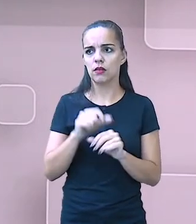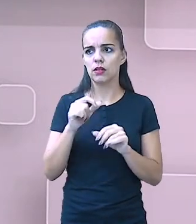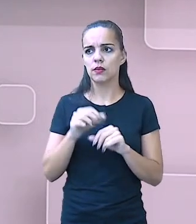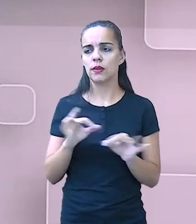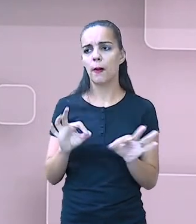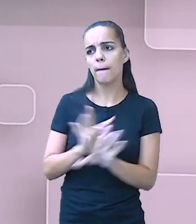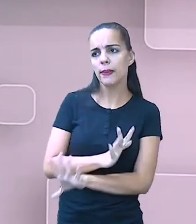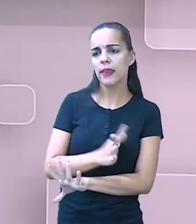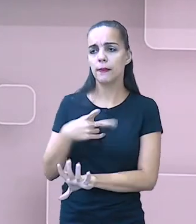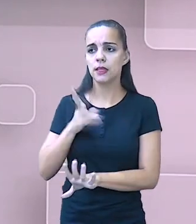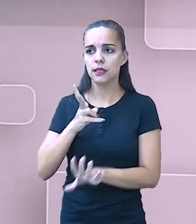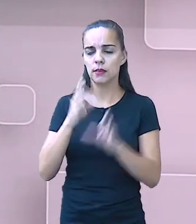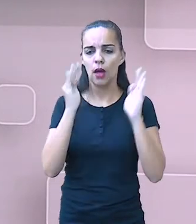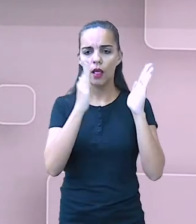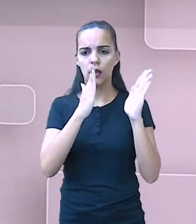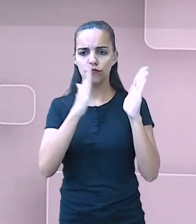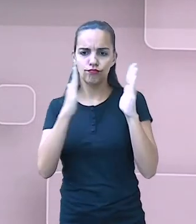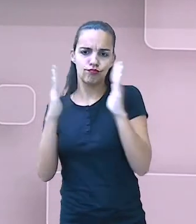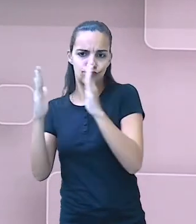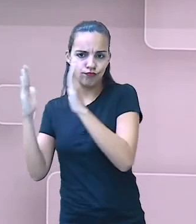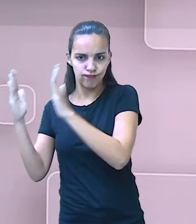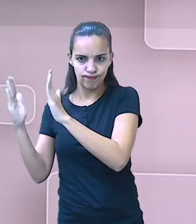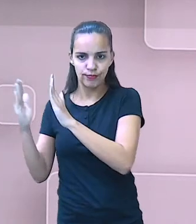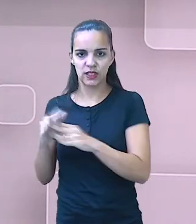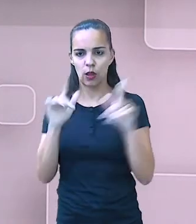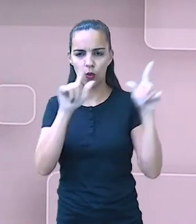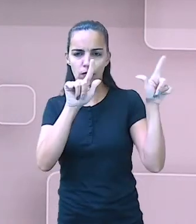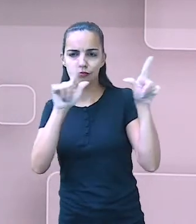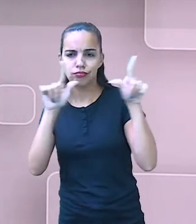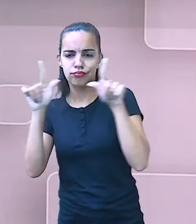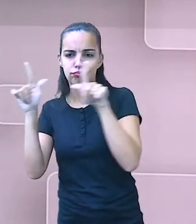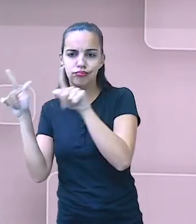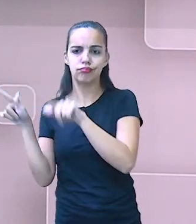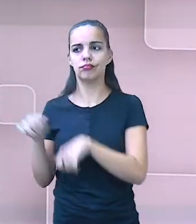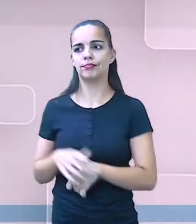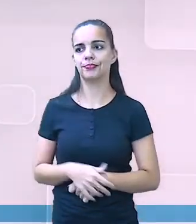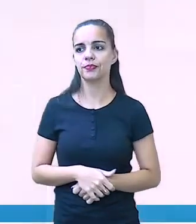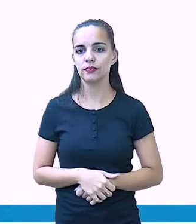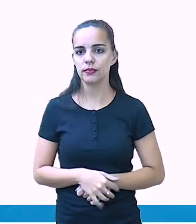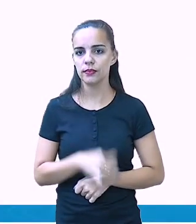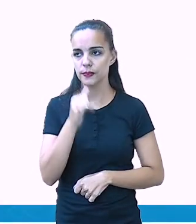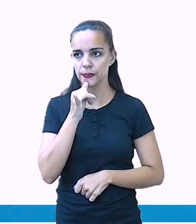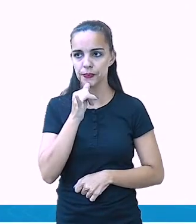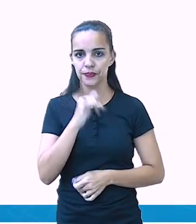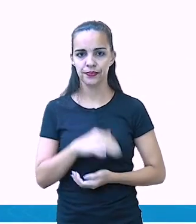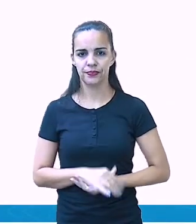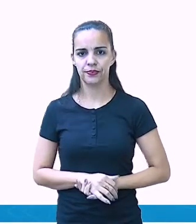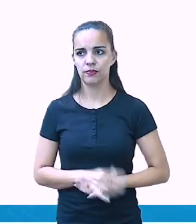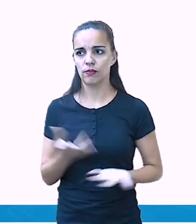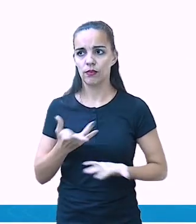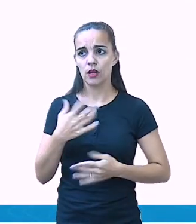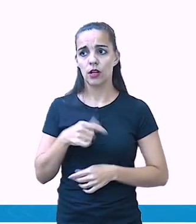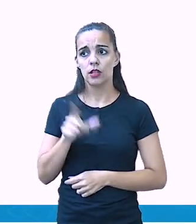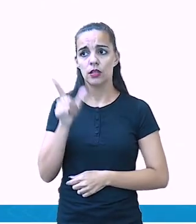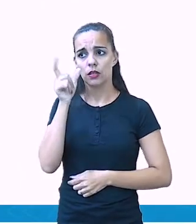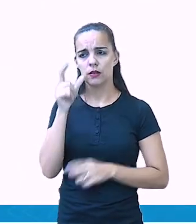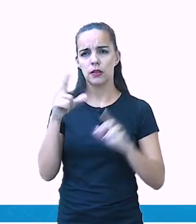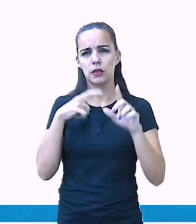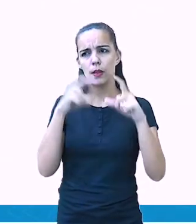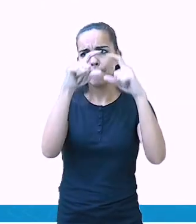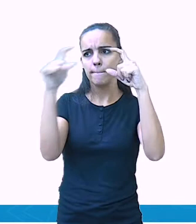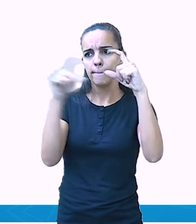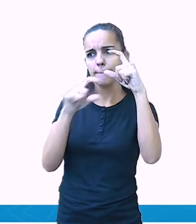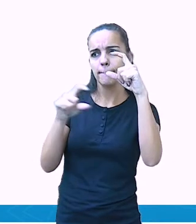Então, a gente precisa também seguir a sequência dessa história. E aí a gente vai falar um pouquinho. A tirinha tem